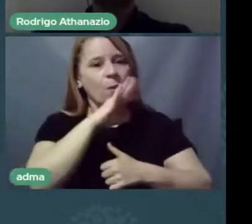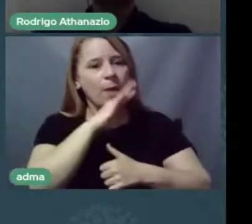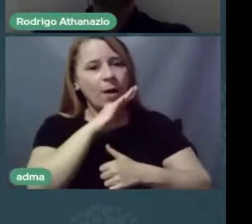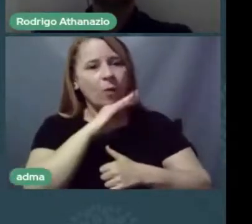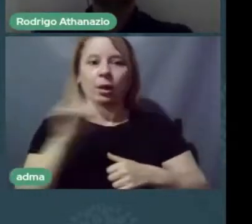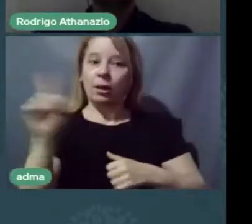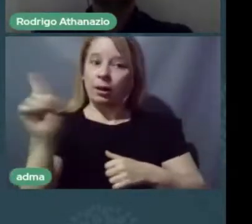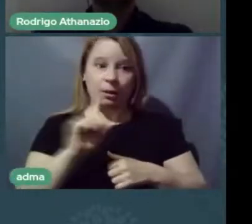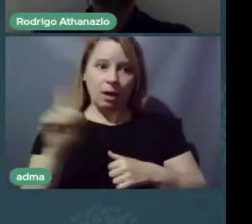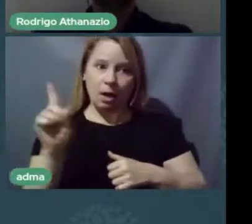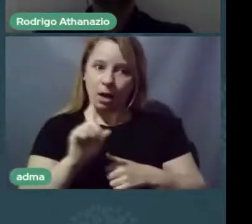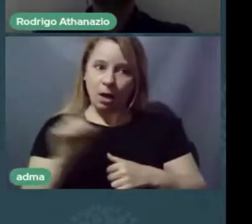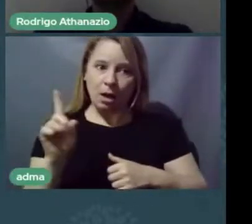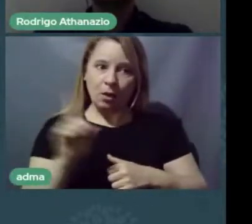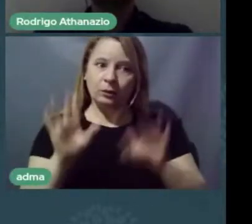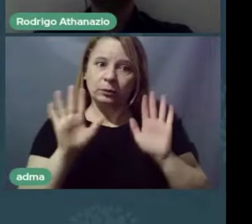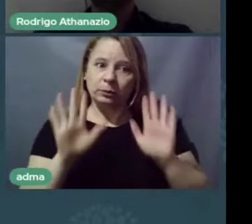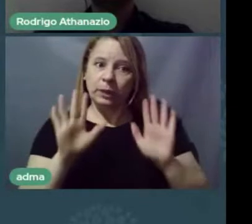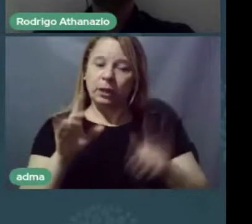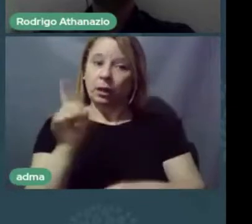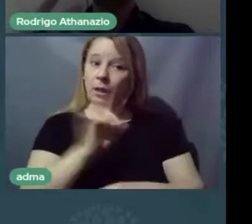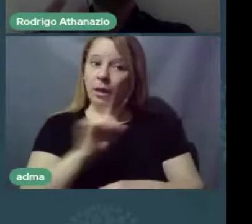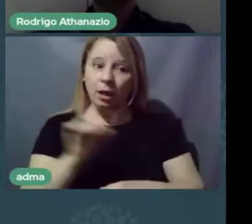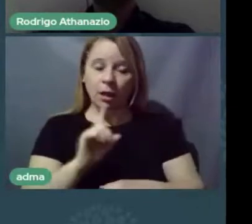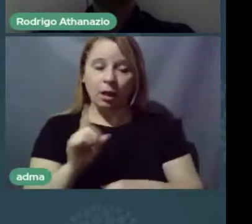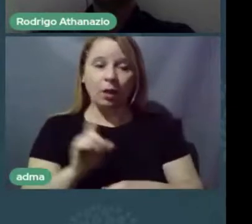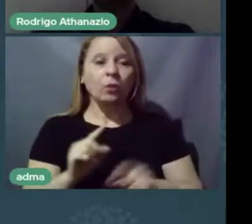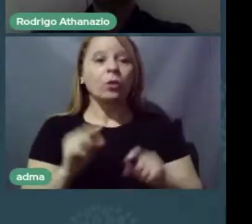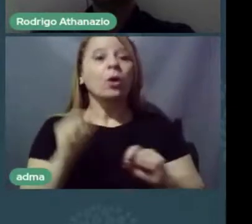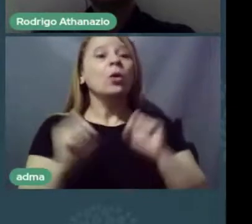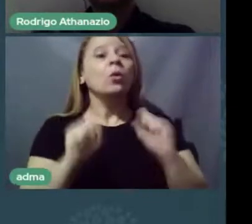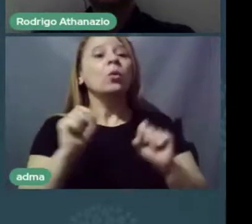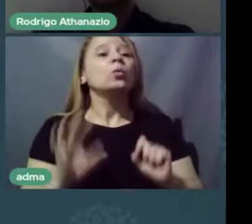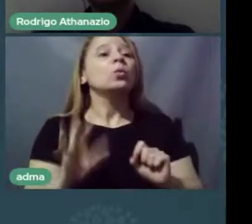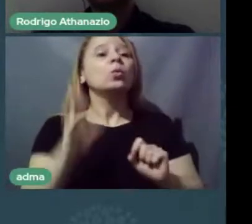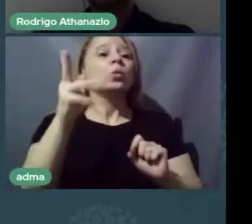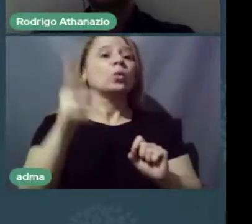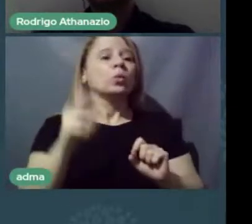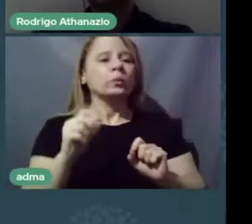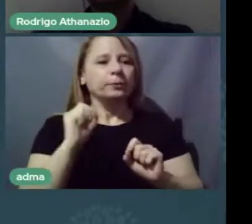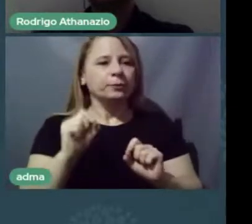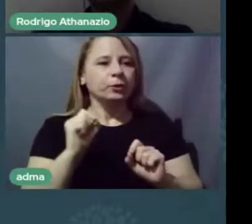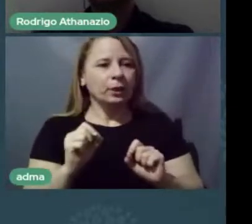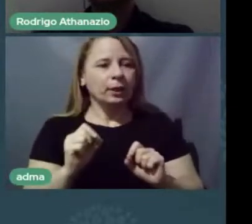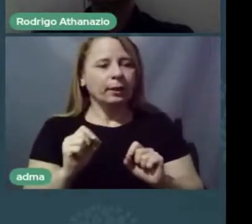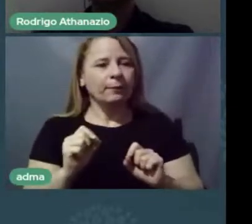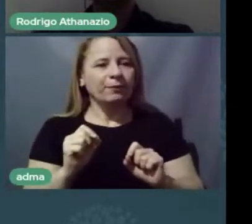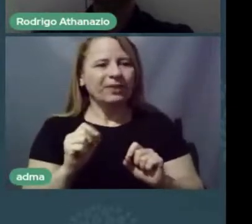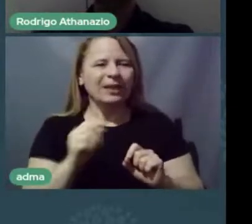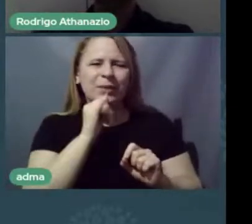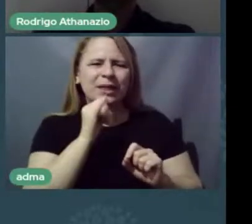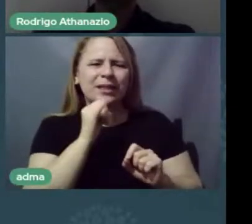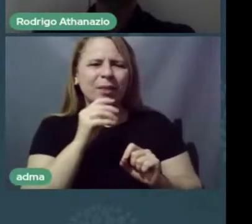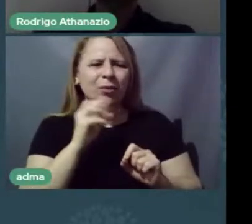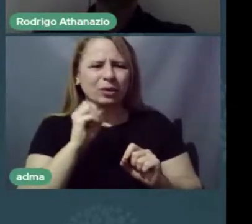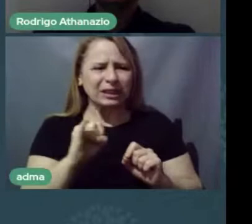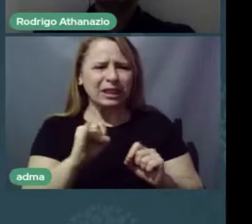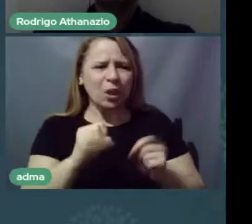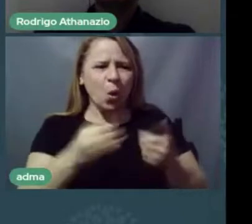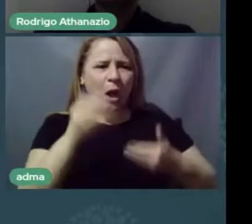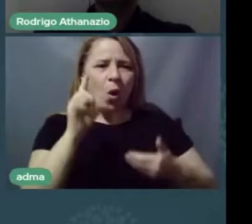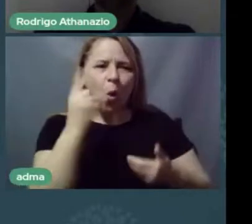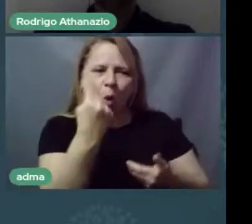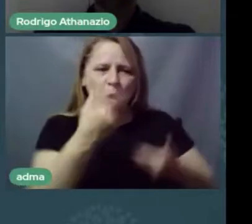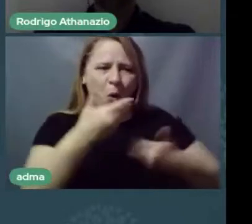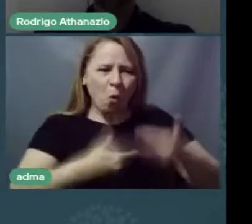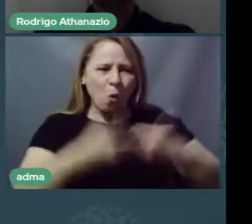entendeu claramente ao longo do tempo que não era isso. O que acontece é, como eu falei que tapava só com a peneira, quem tinha uma asma mais